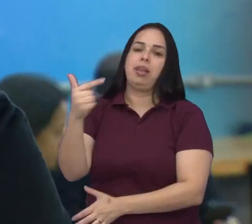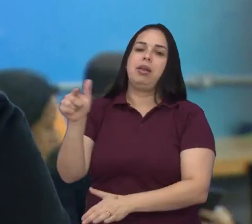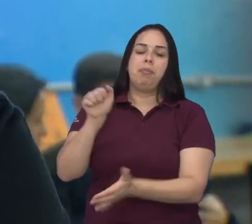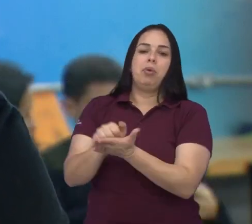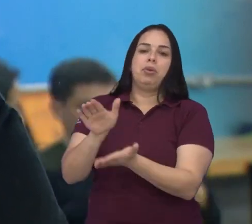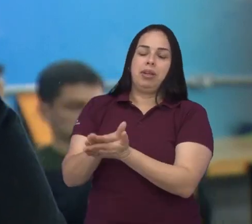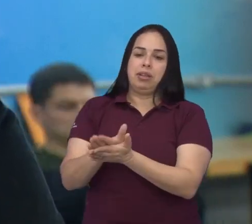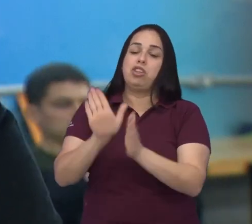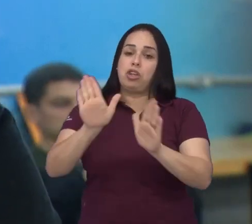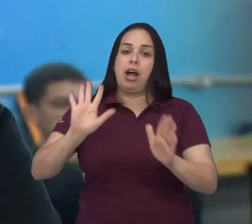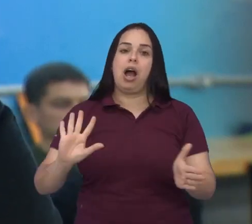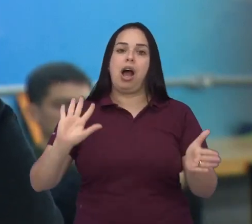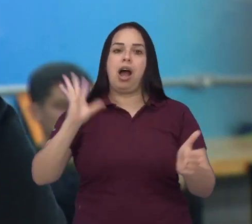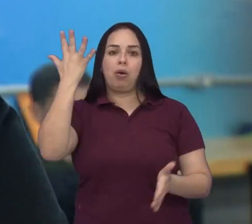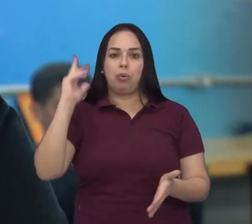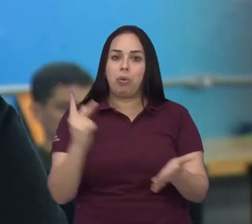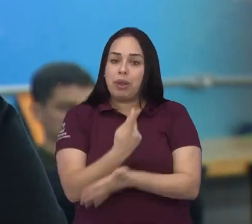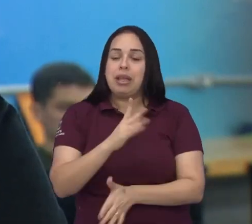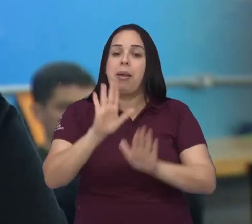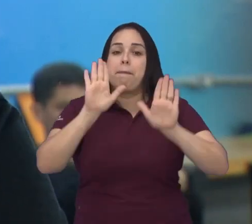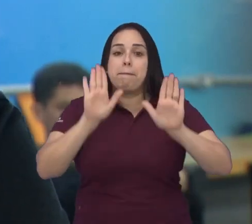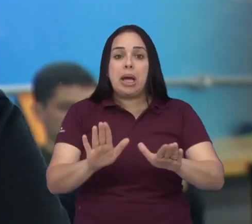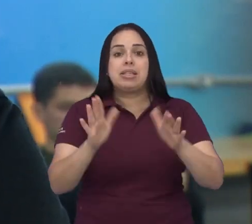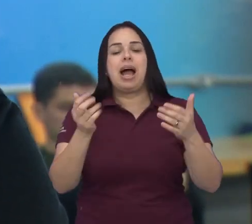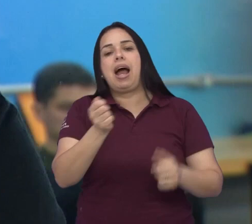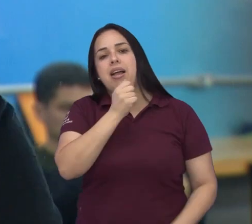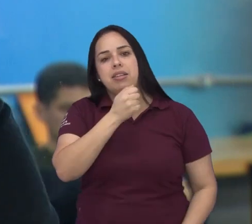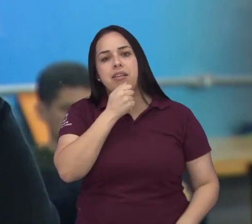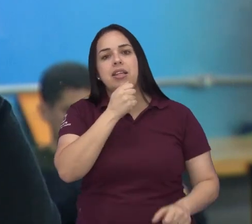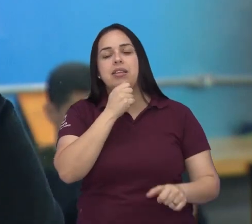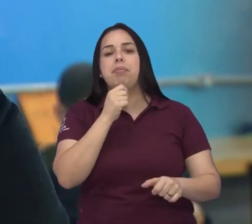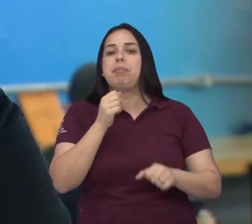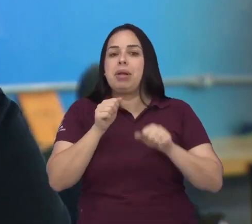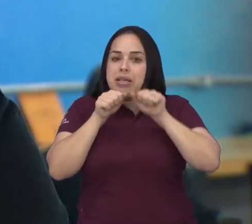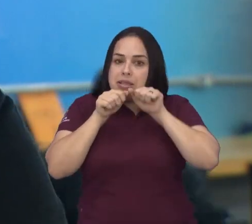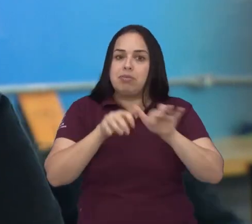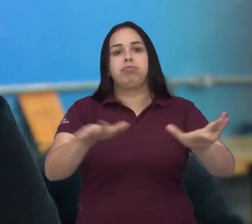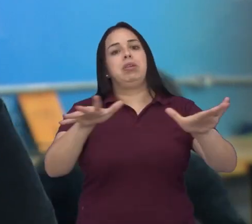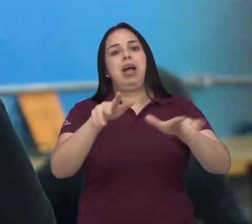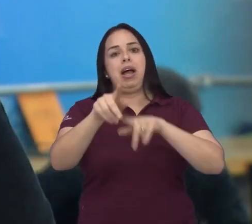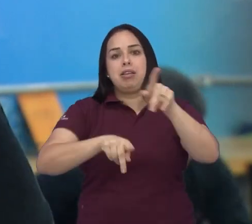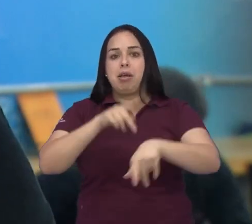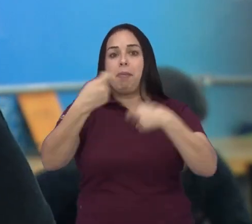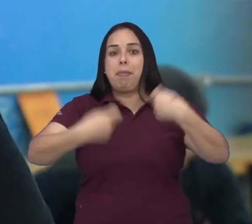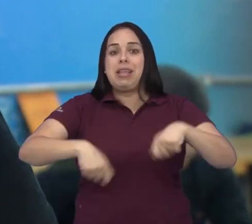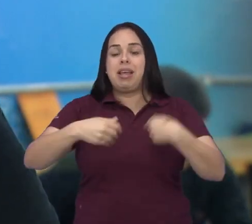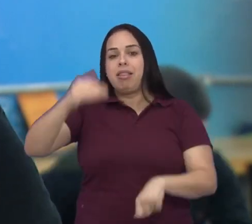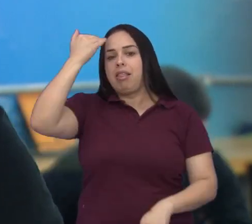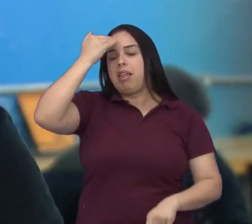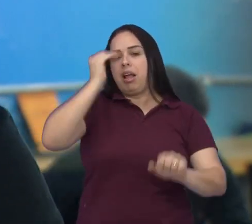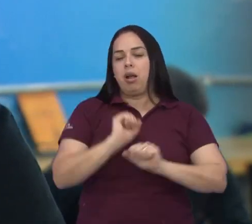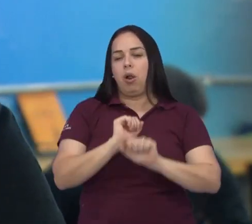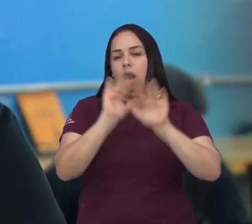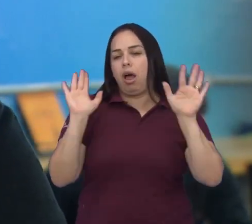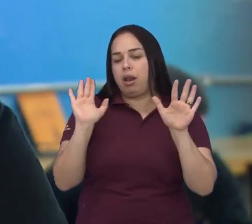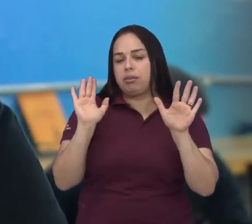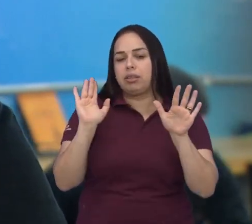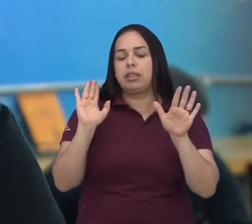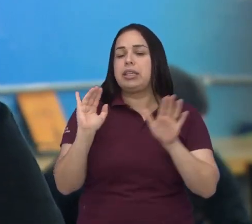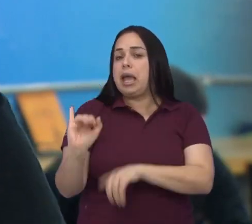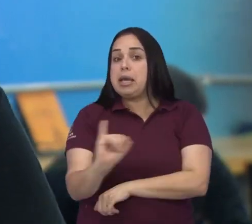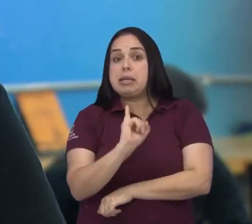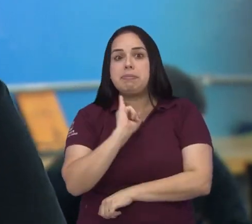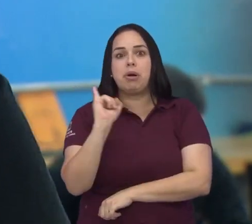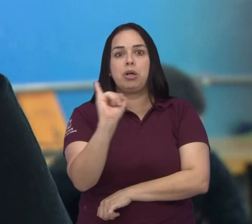está acontecendo no meio corporativo. Eu acho que ainda precisa ser expandido para a população em geral. As pessoas precisam entender